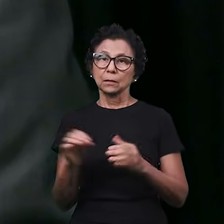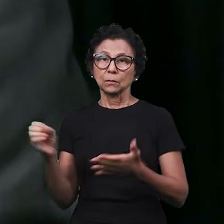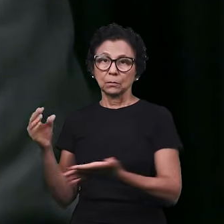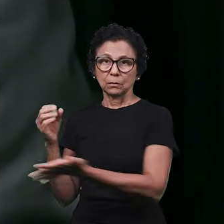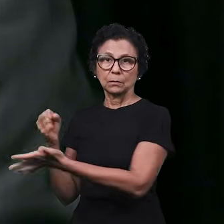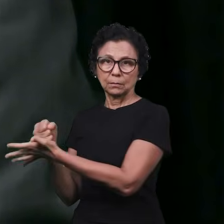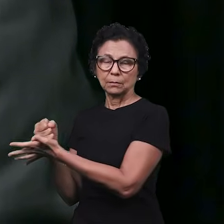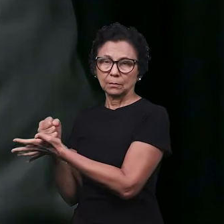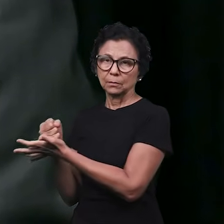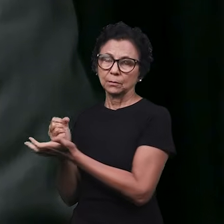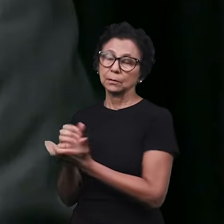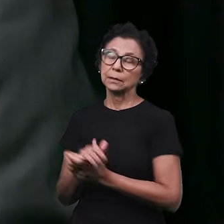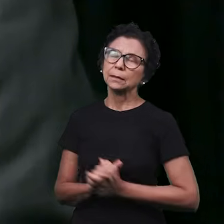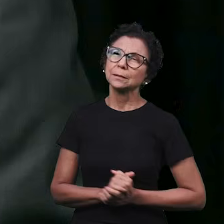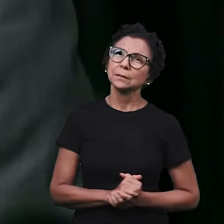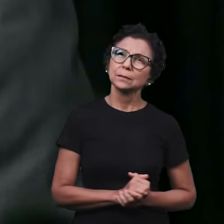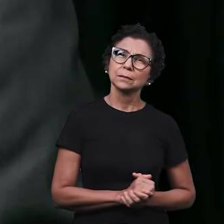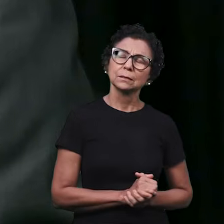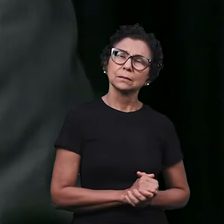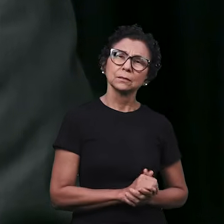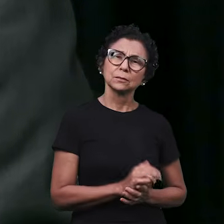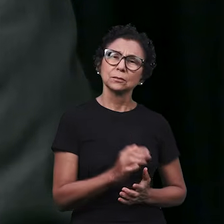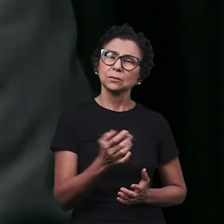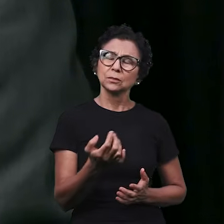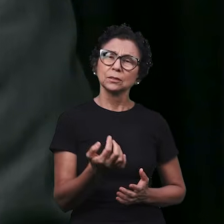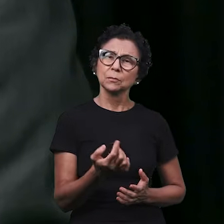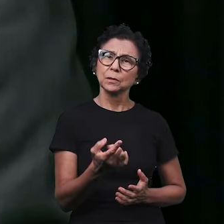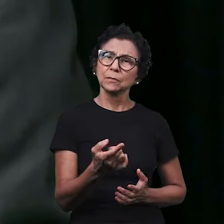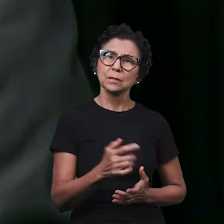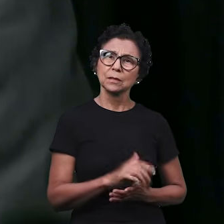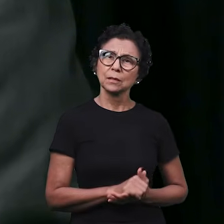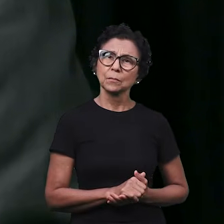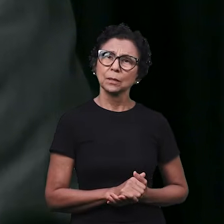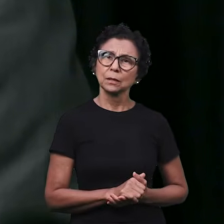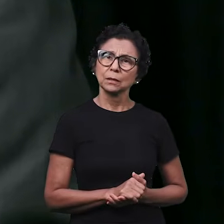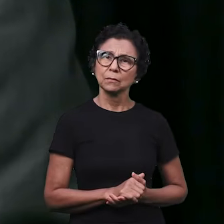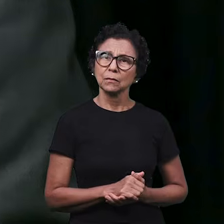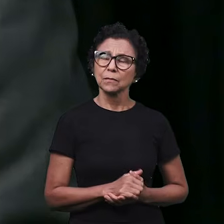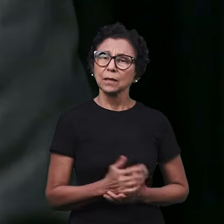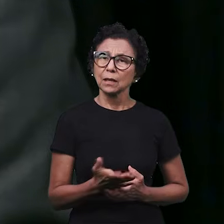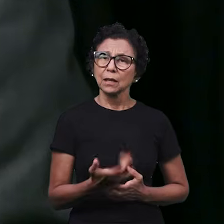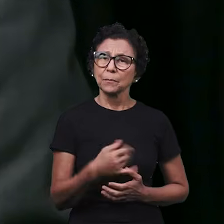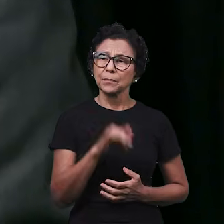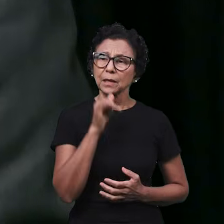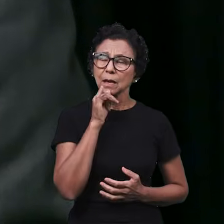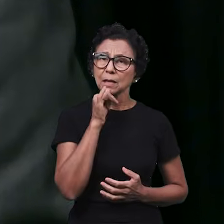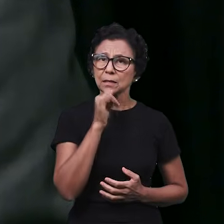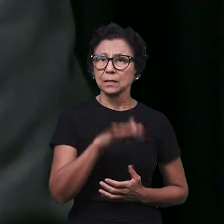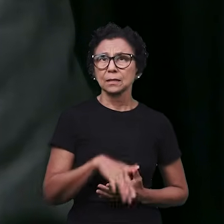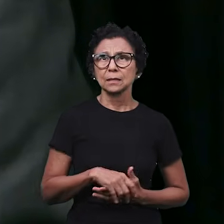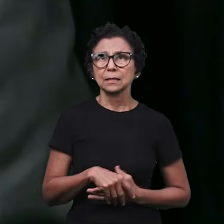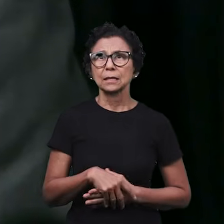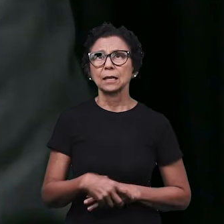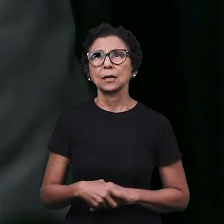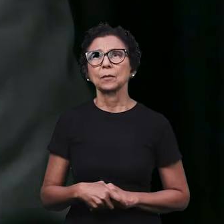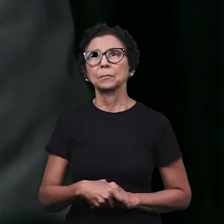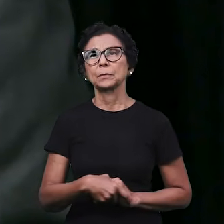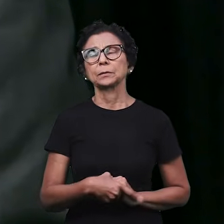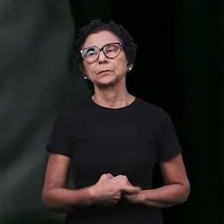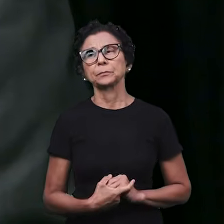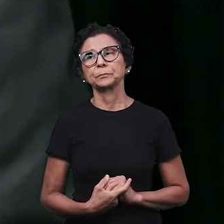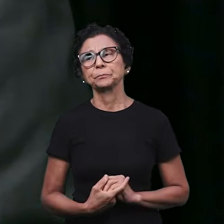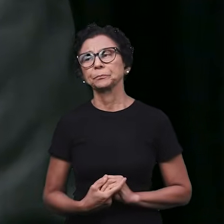no Novo Testamento já, de você não poder deixar o pecado no meio da igreja. Assim, por exemplo, o homem herege, depois de